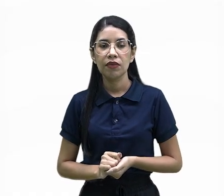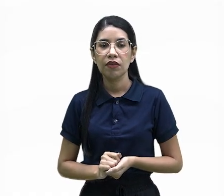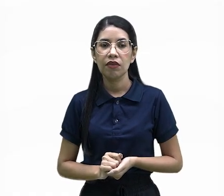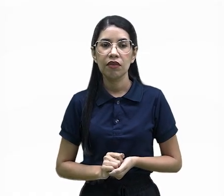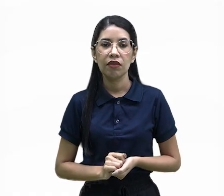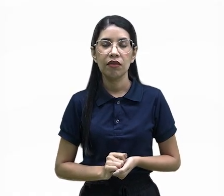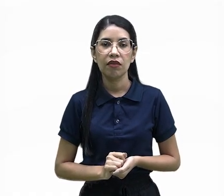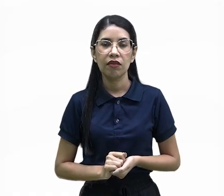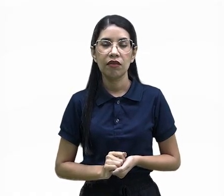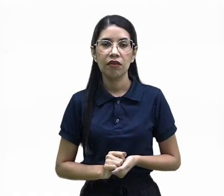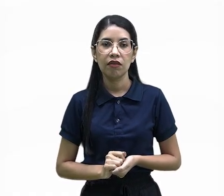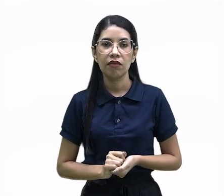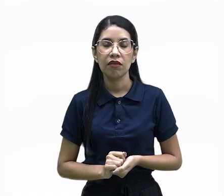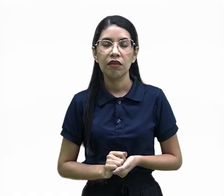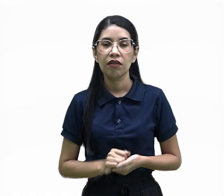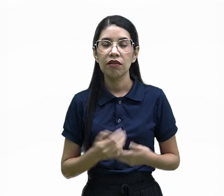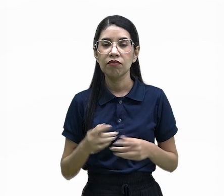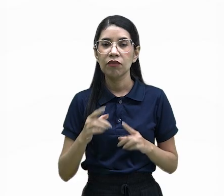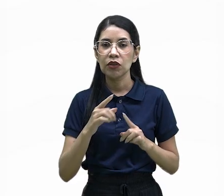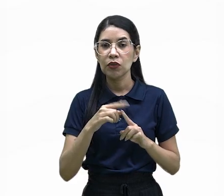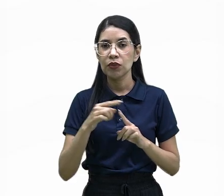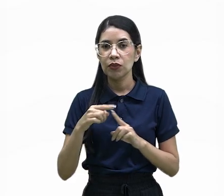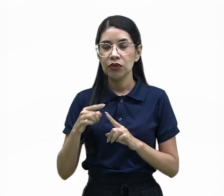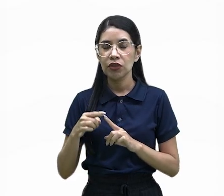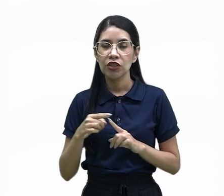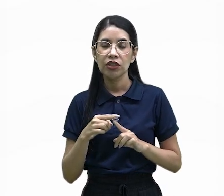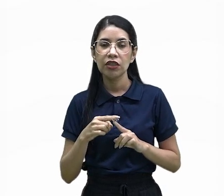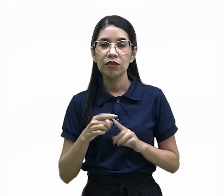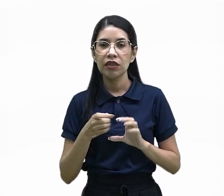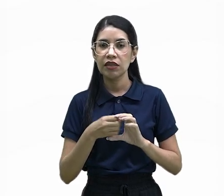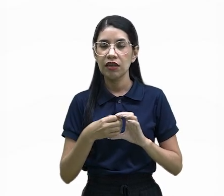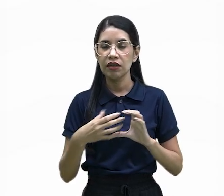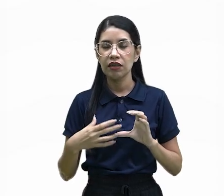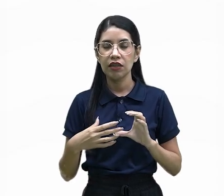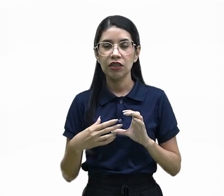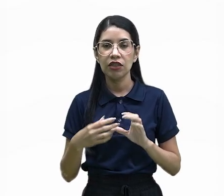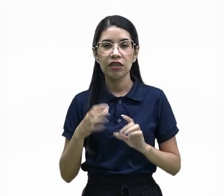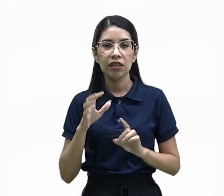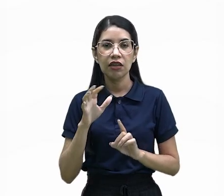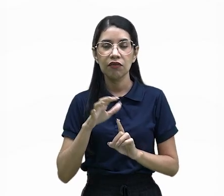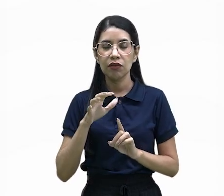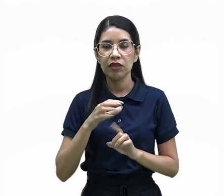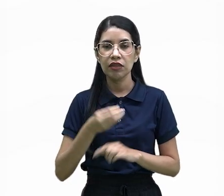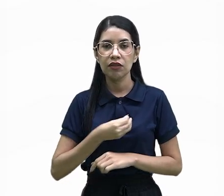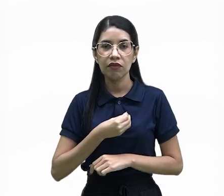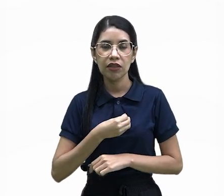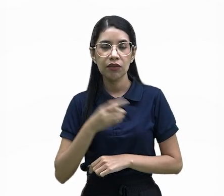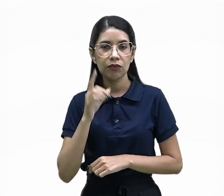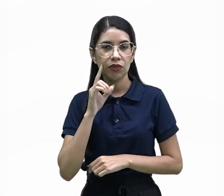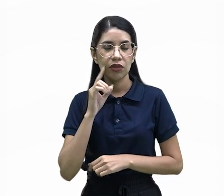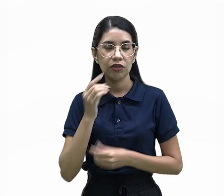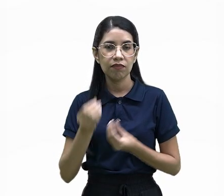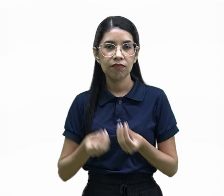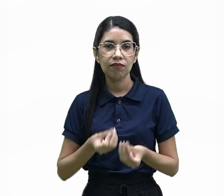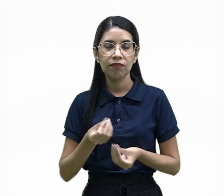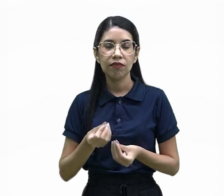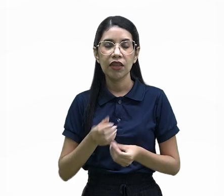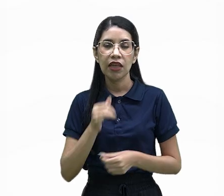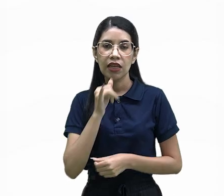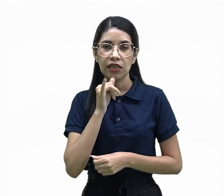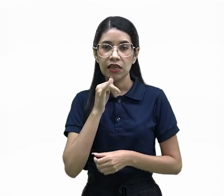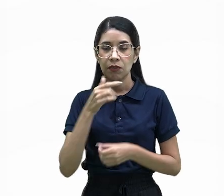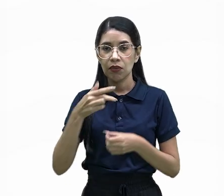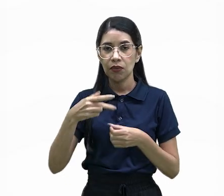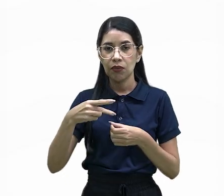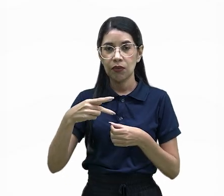o que essa classificação ou então, né, essas propriedades acabam impactando no nosso dia a dia, né? Então, com relação aos combustíveis,